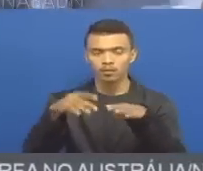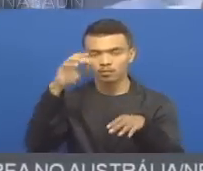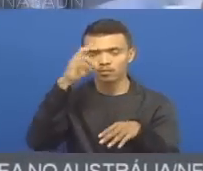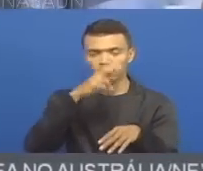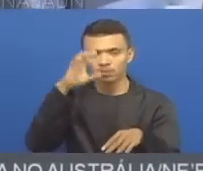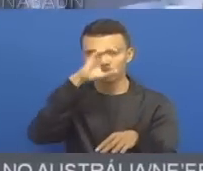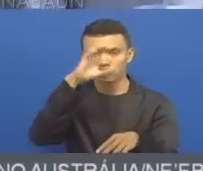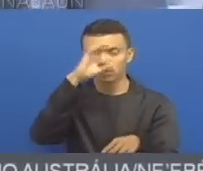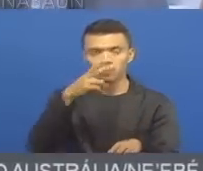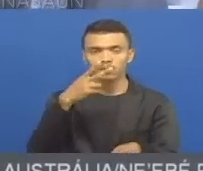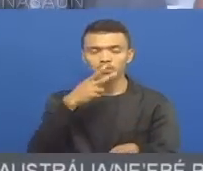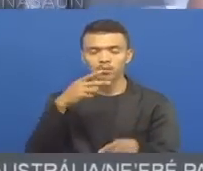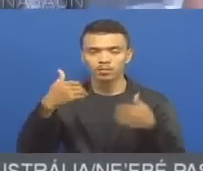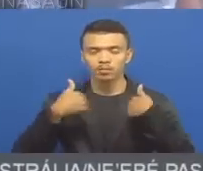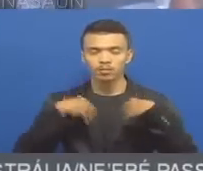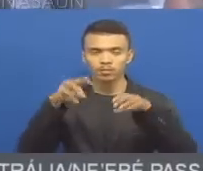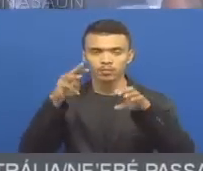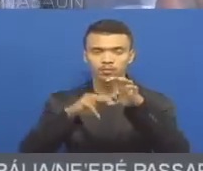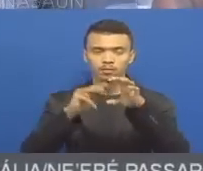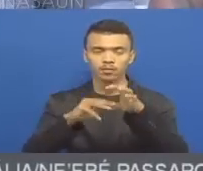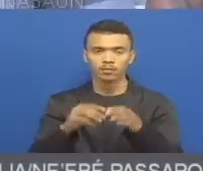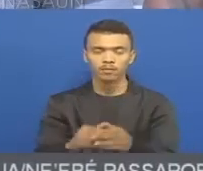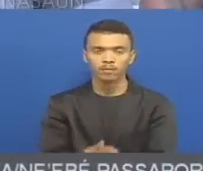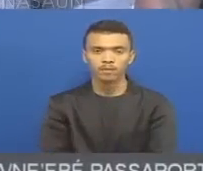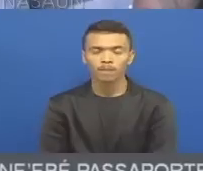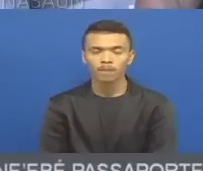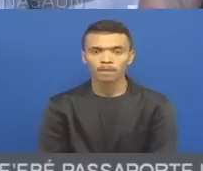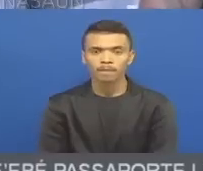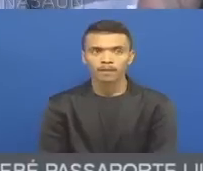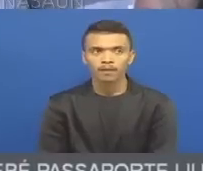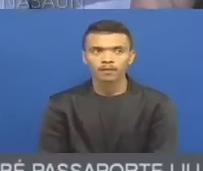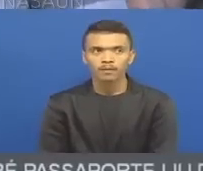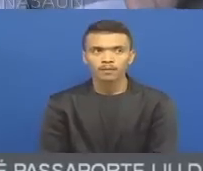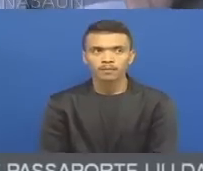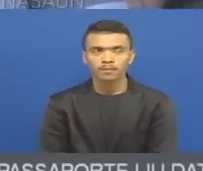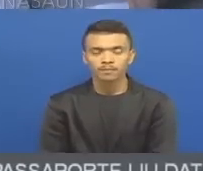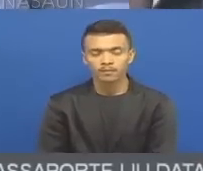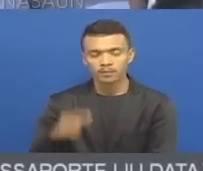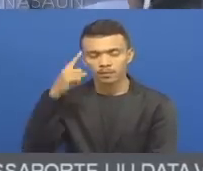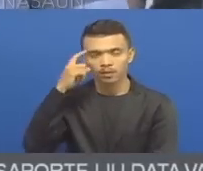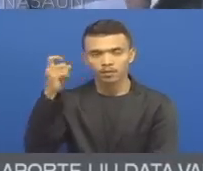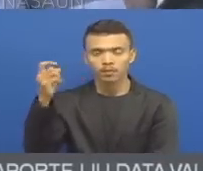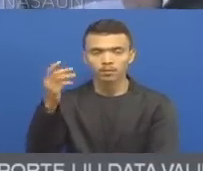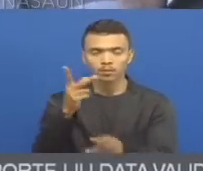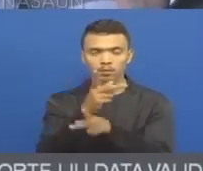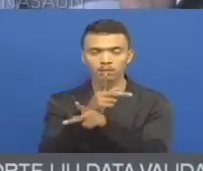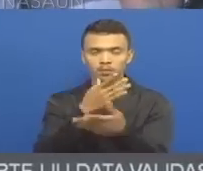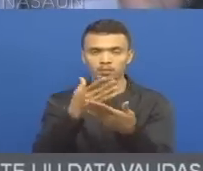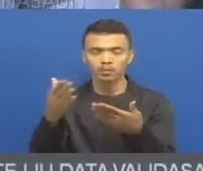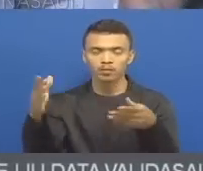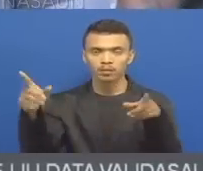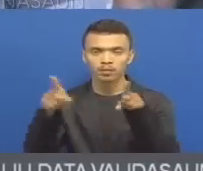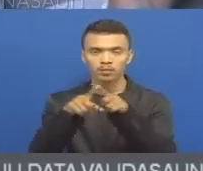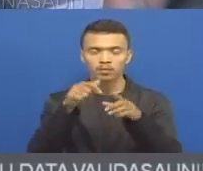Sim, não. O objetivo é que a inspeção no Oine, normalmente está Halau, também está seguro o produto ilícito Sira, de Leon e